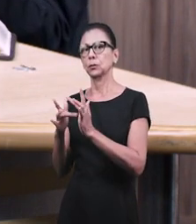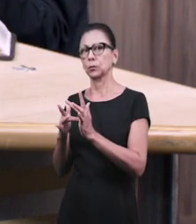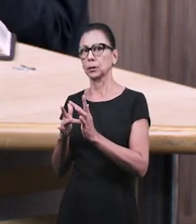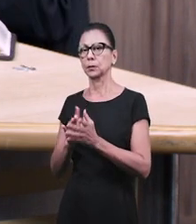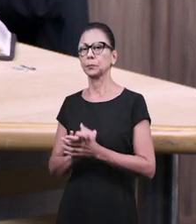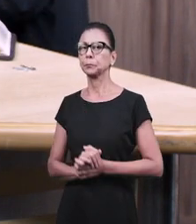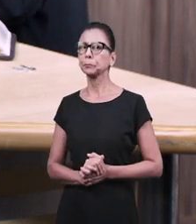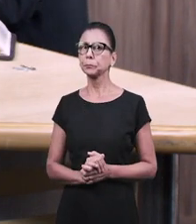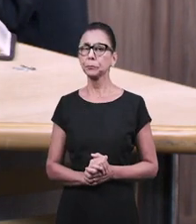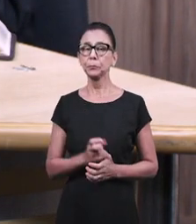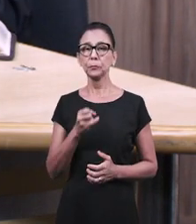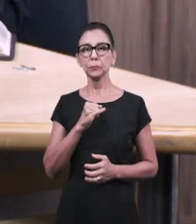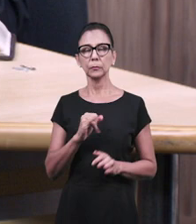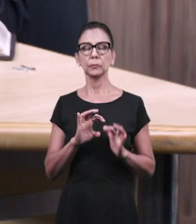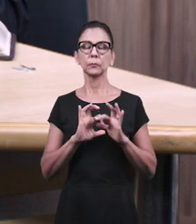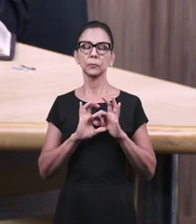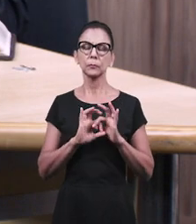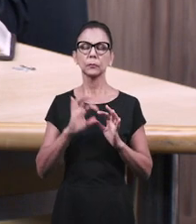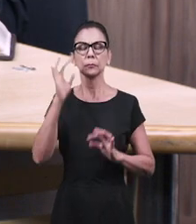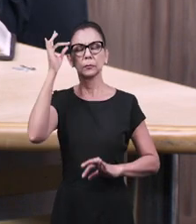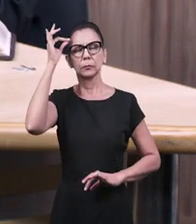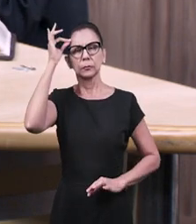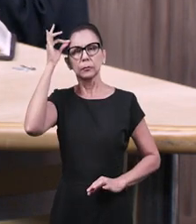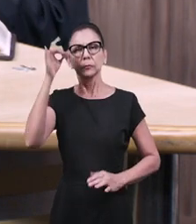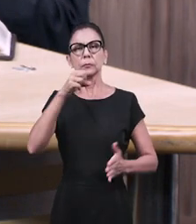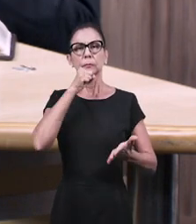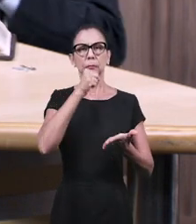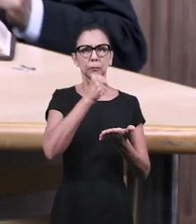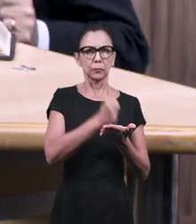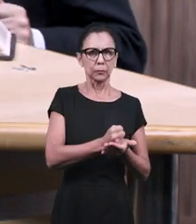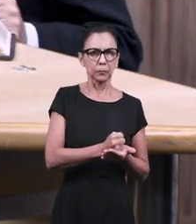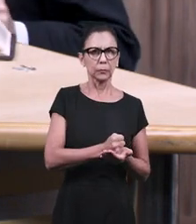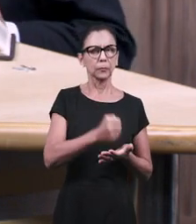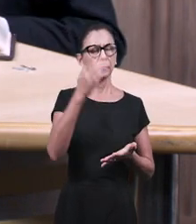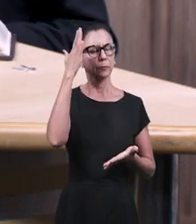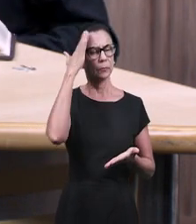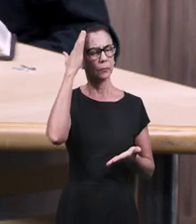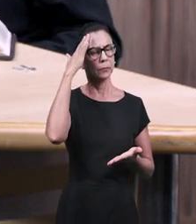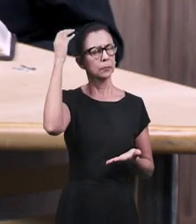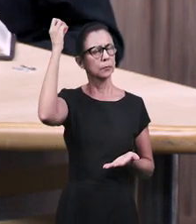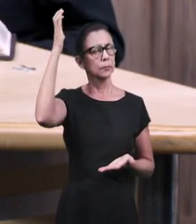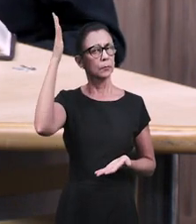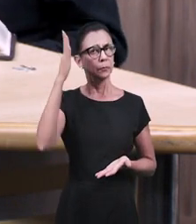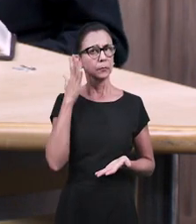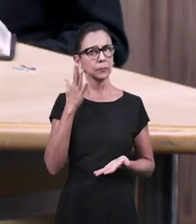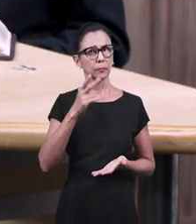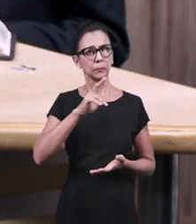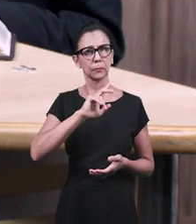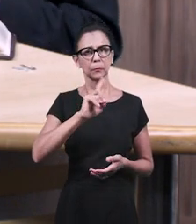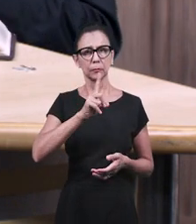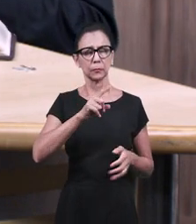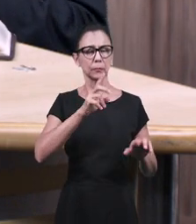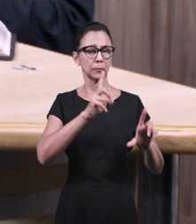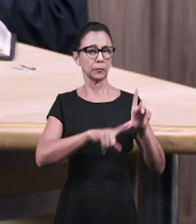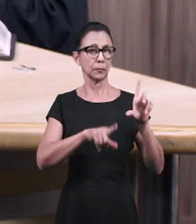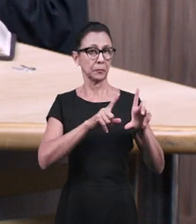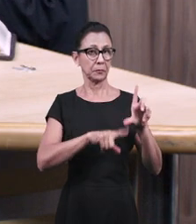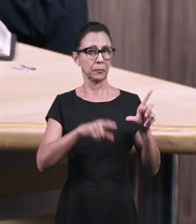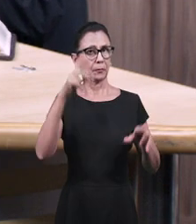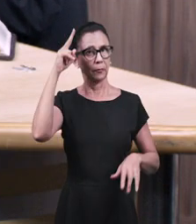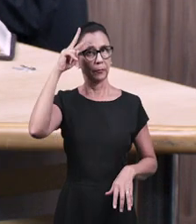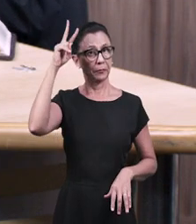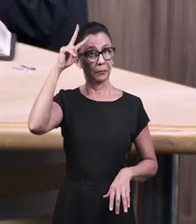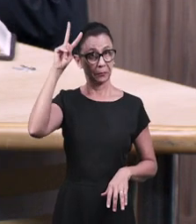Velho Testamento no espírito e não na letra. Aliás, tem até um texto aqui. Agora eu vou precisar até me